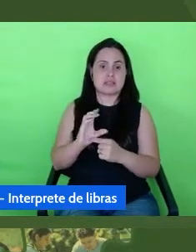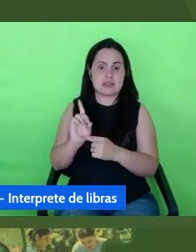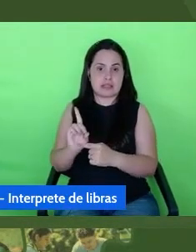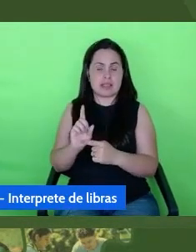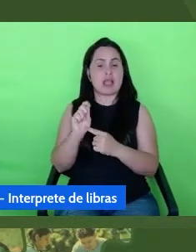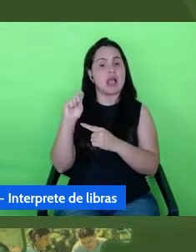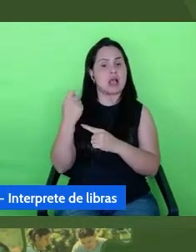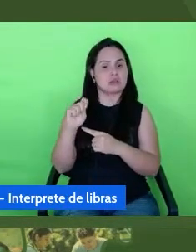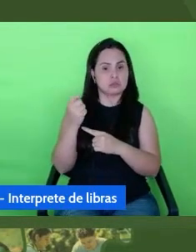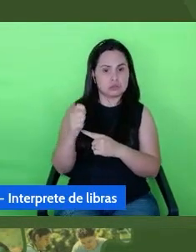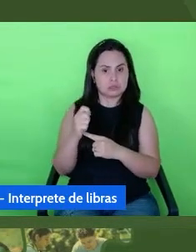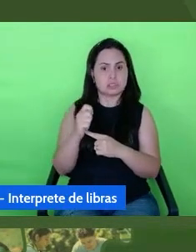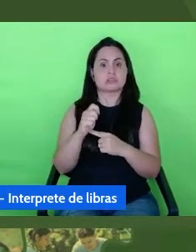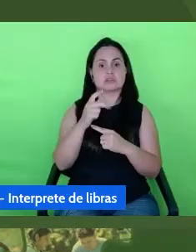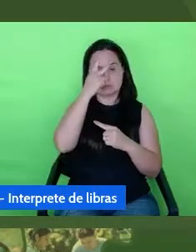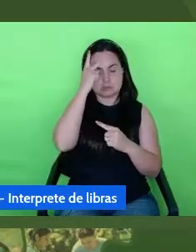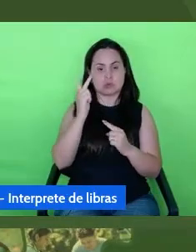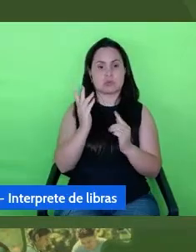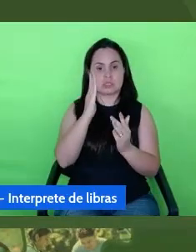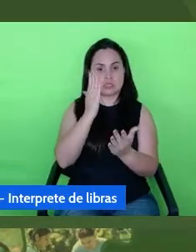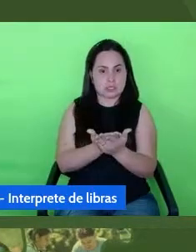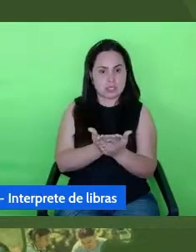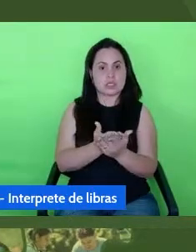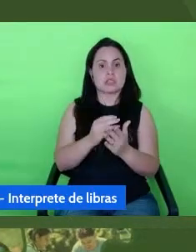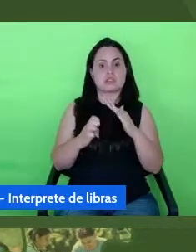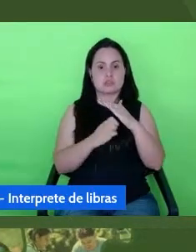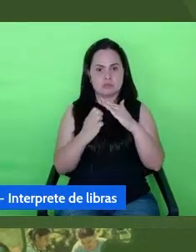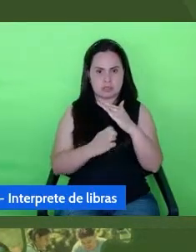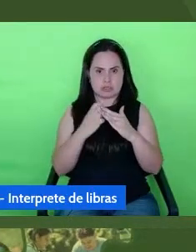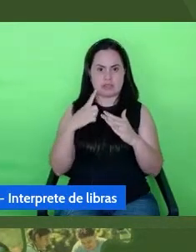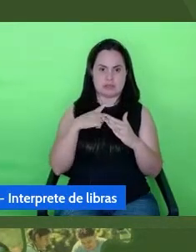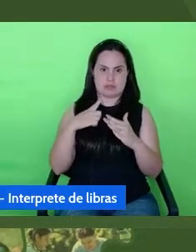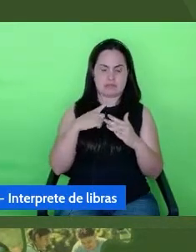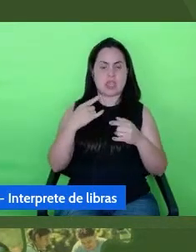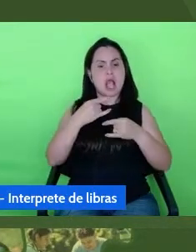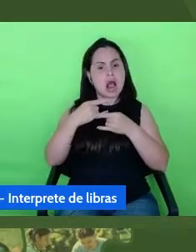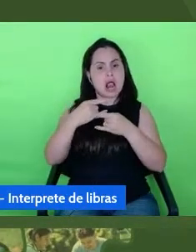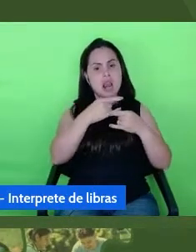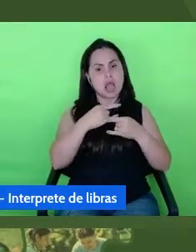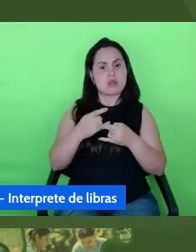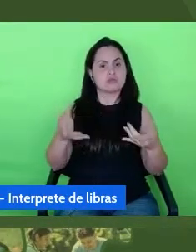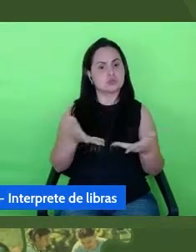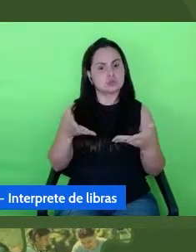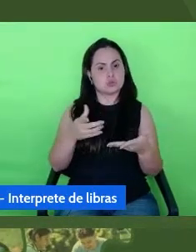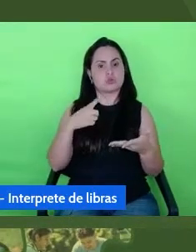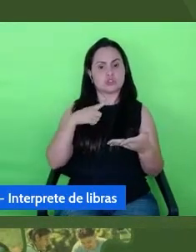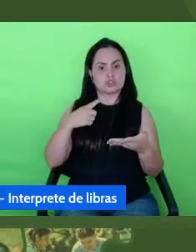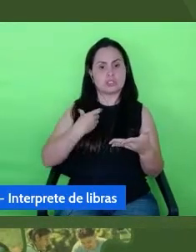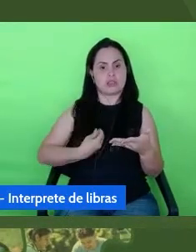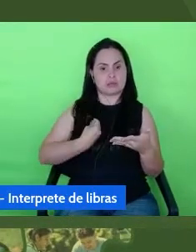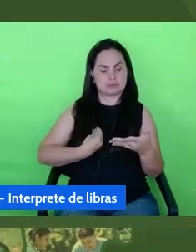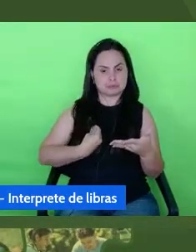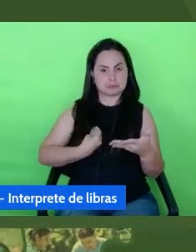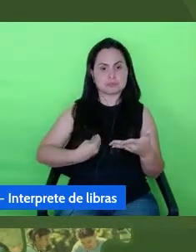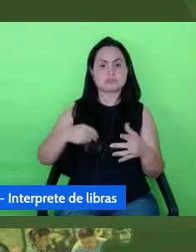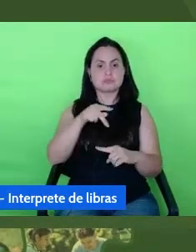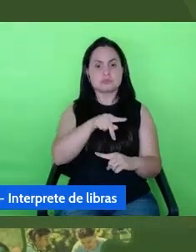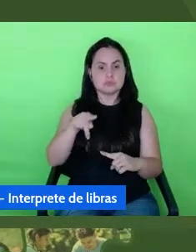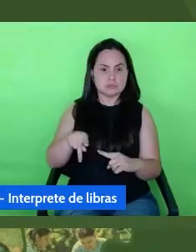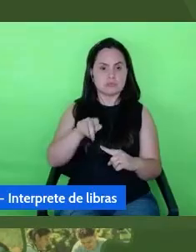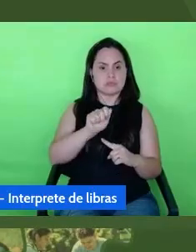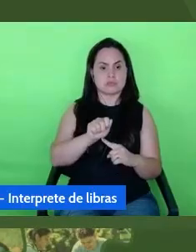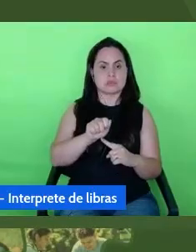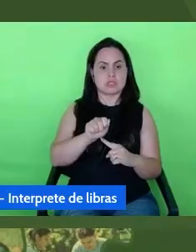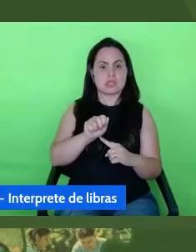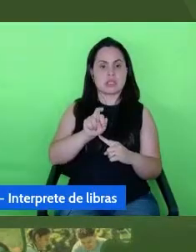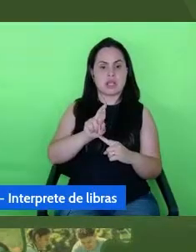Associação de Dirigentes Cristãos de Empresa. A live de hoje contará com a participação do professor Armindo dos